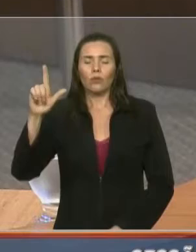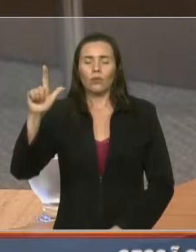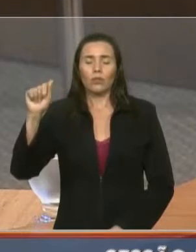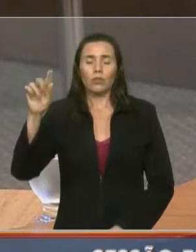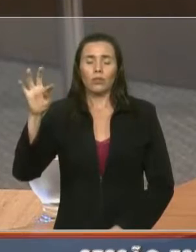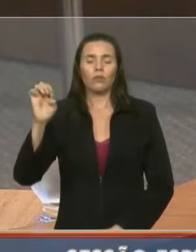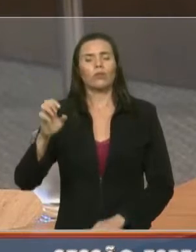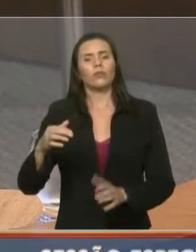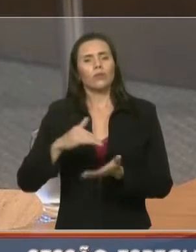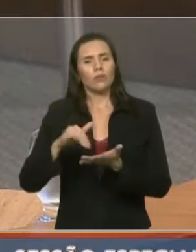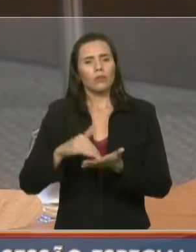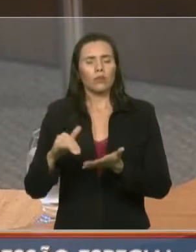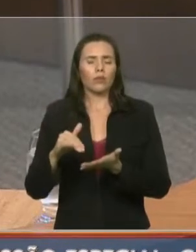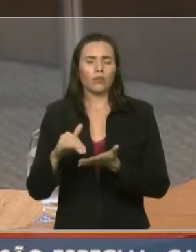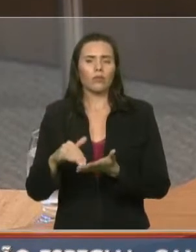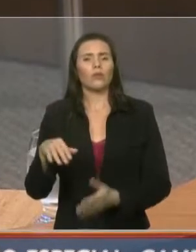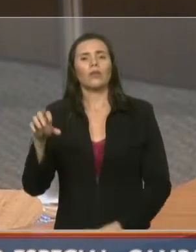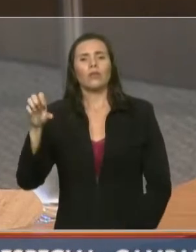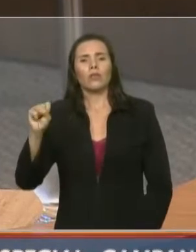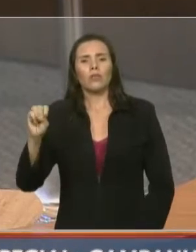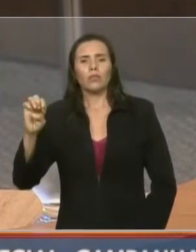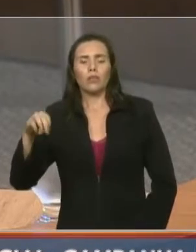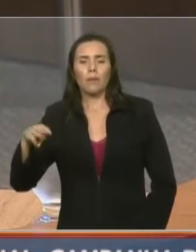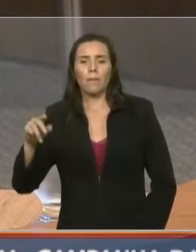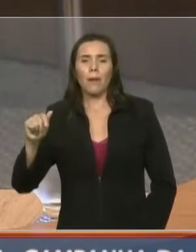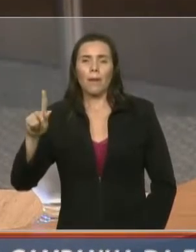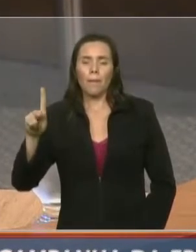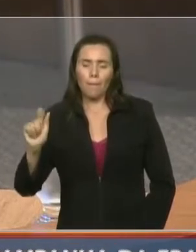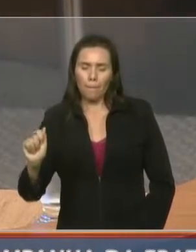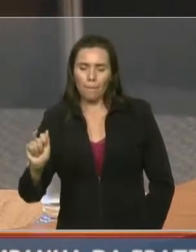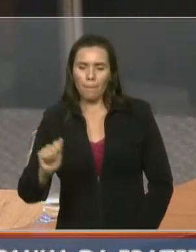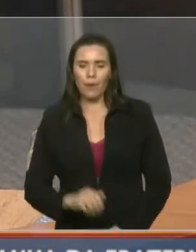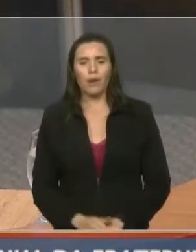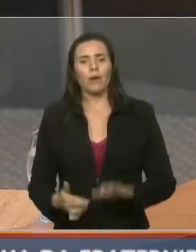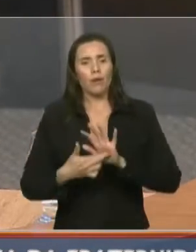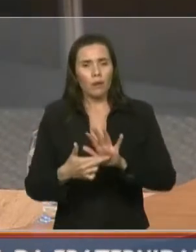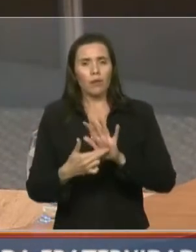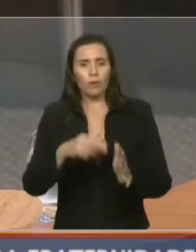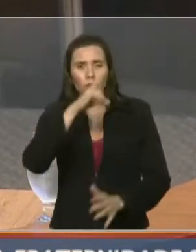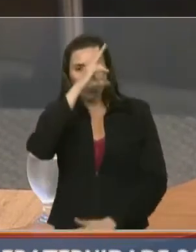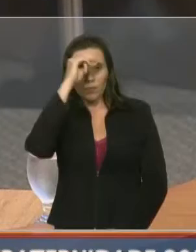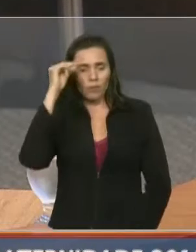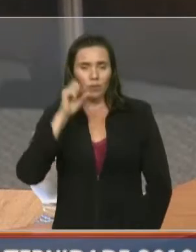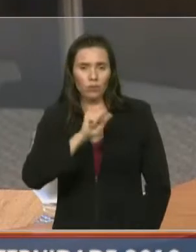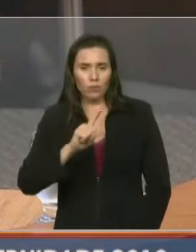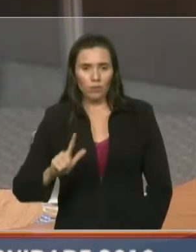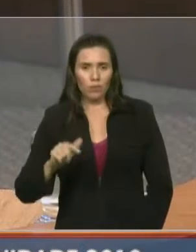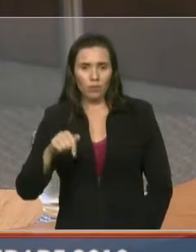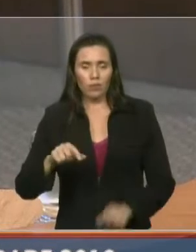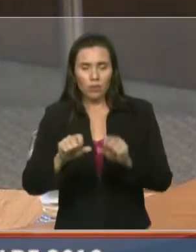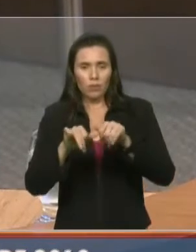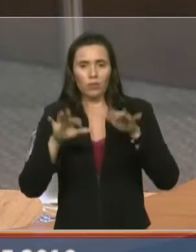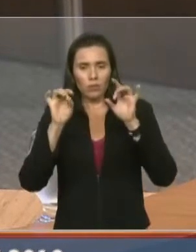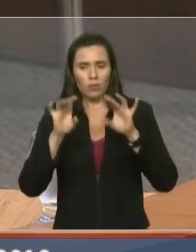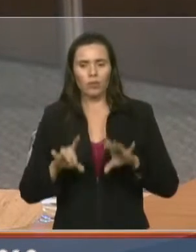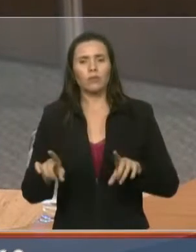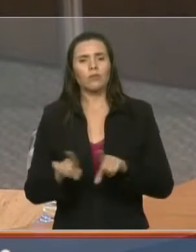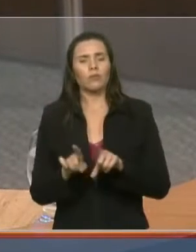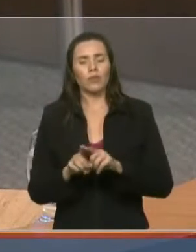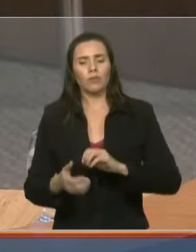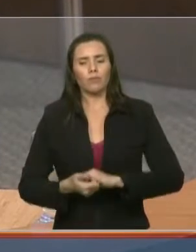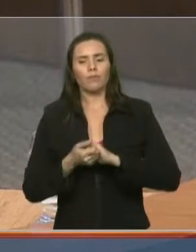de São Luís nesta sessão especial. Quero também cumprimentar os representantes